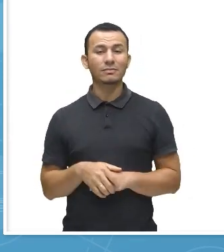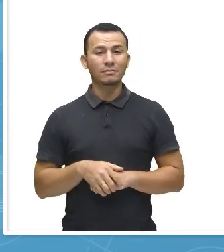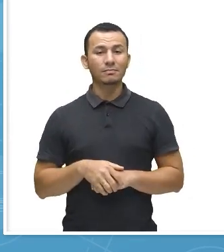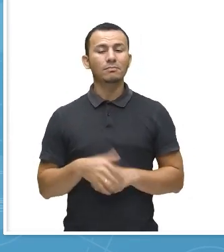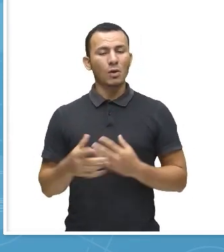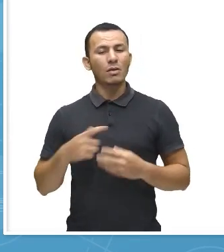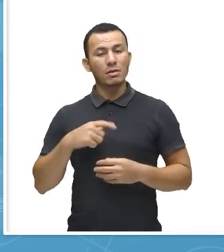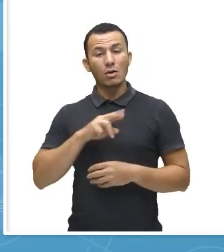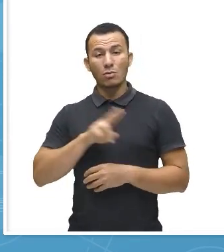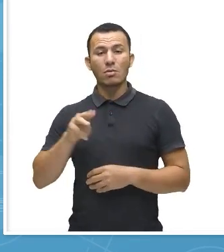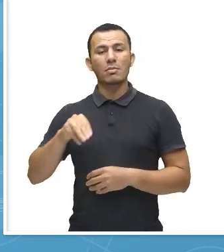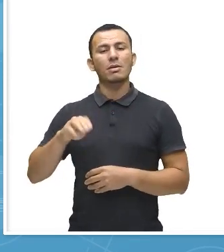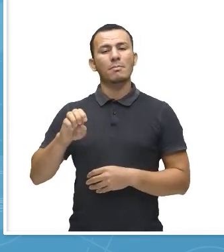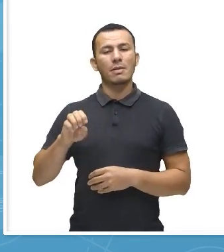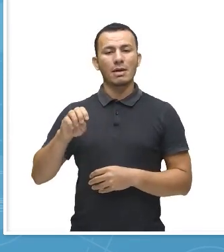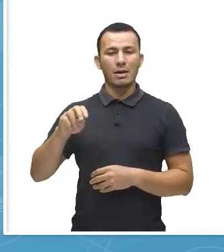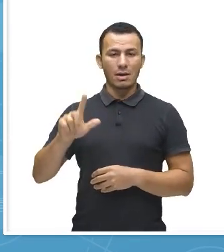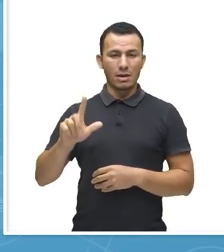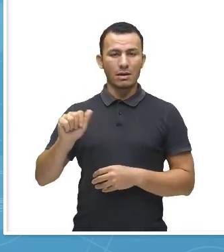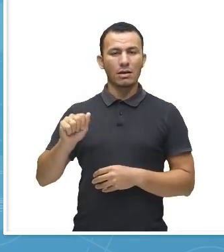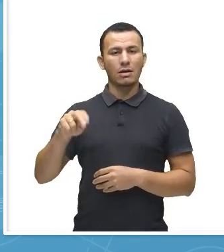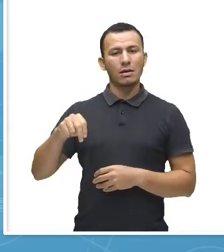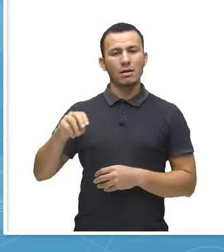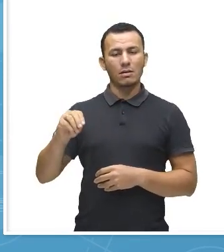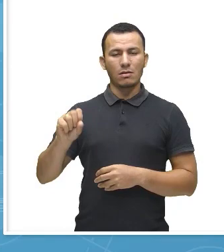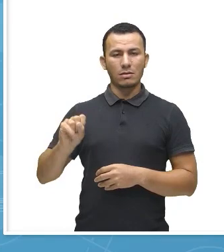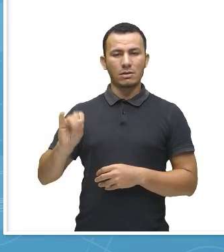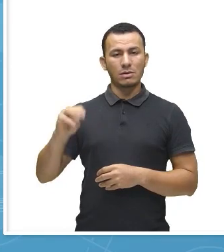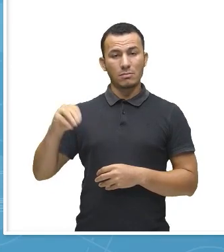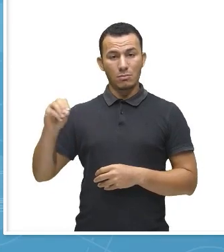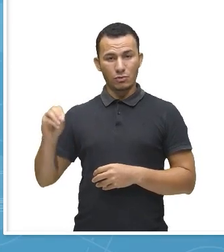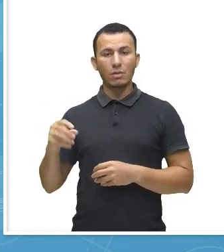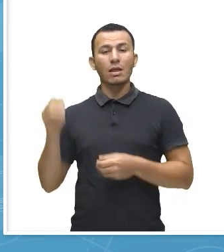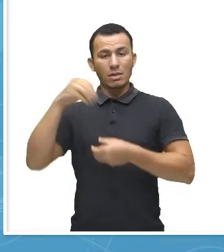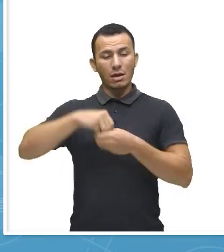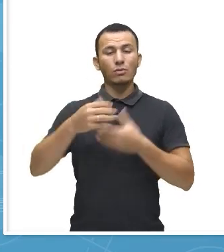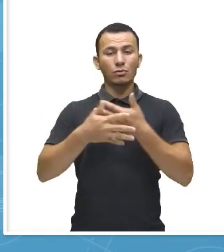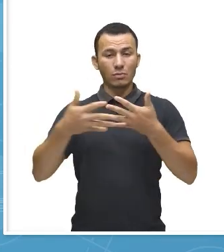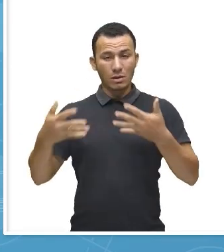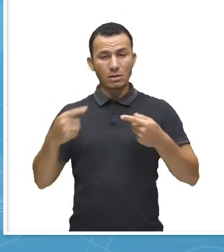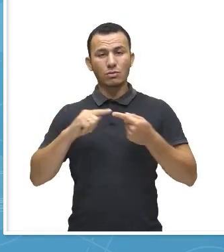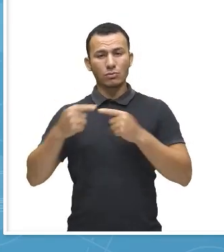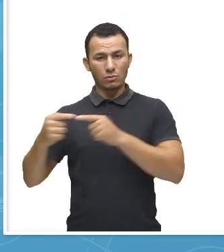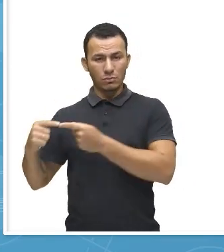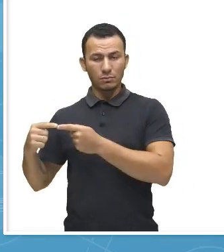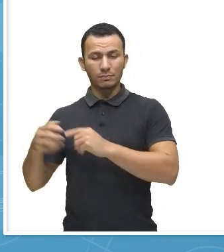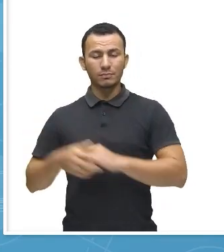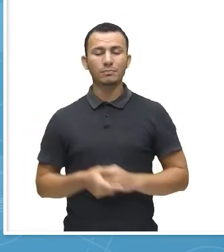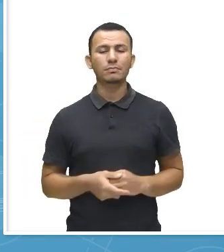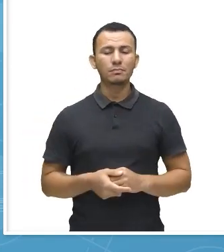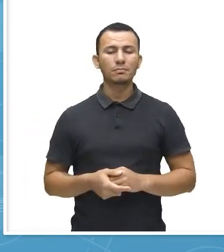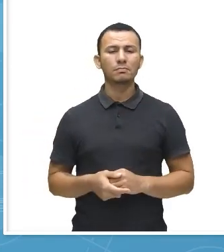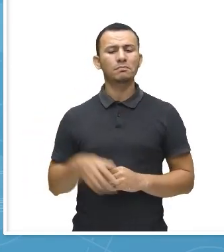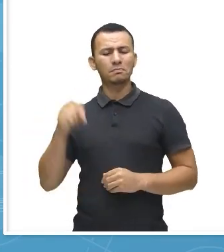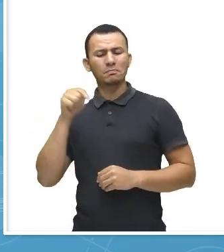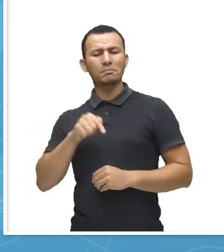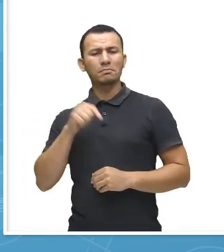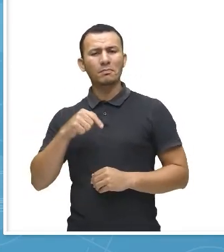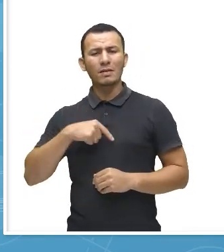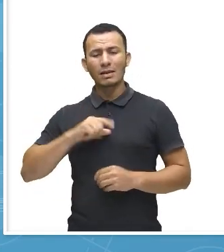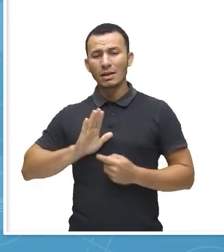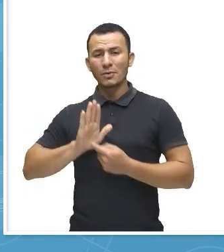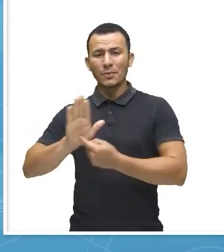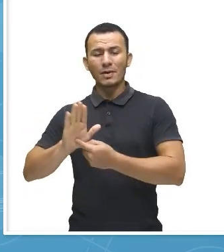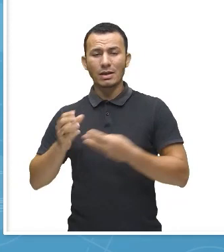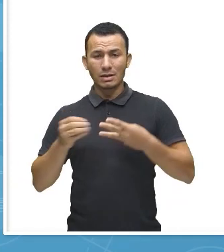presença do melanócito também no tecido conjuntivo, certo? E aí nós falamos que esse tipo de tecido, ele apresenta